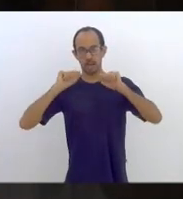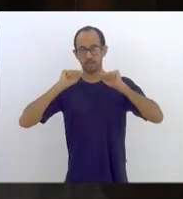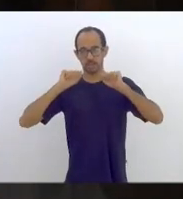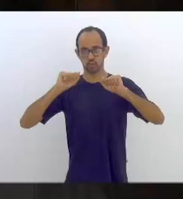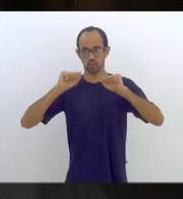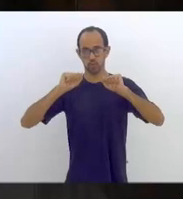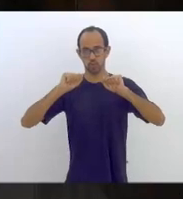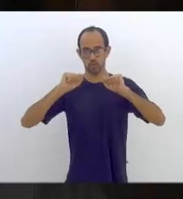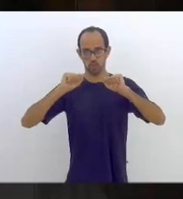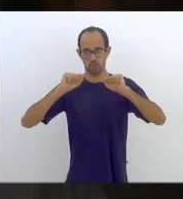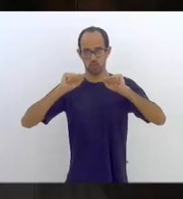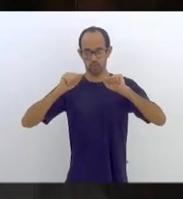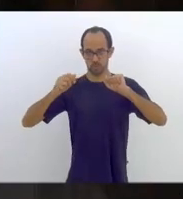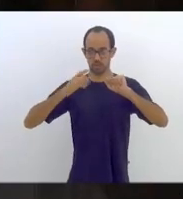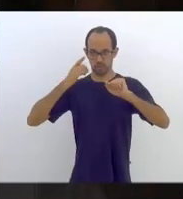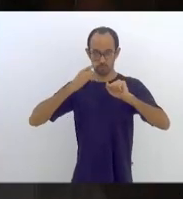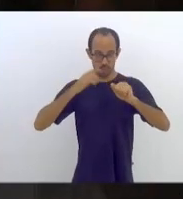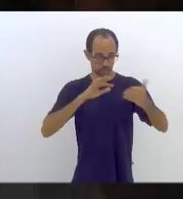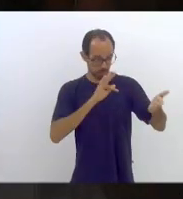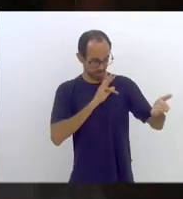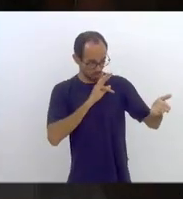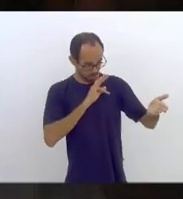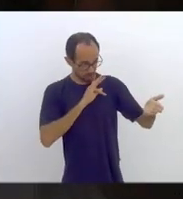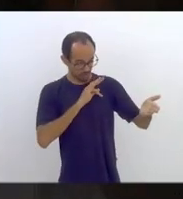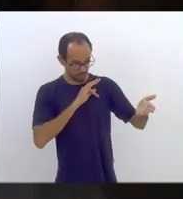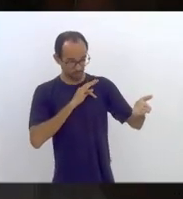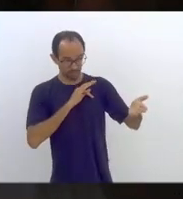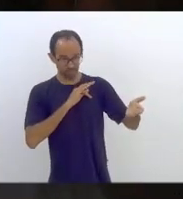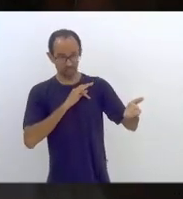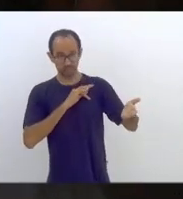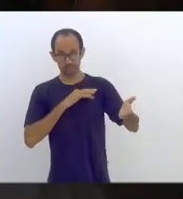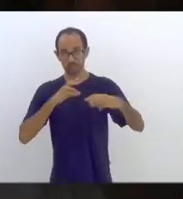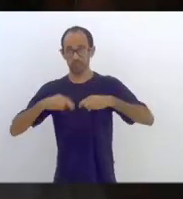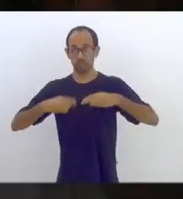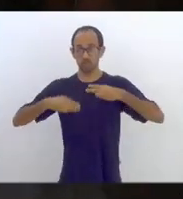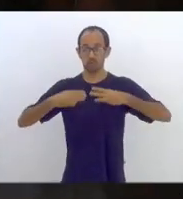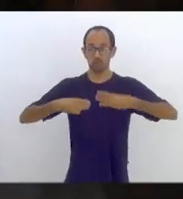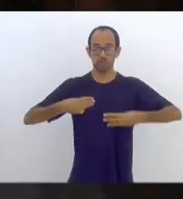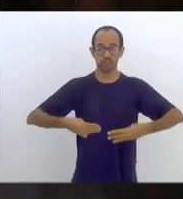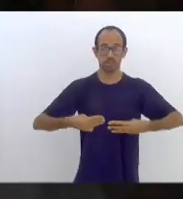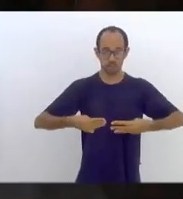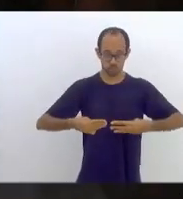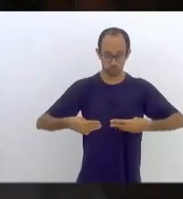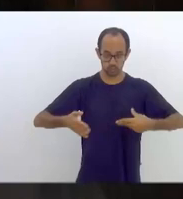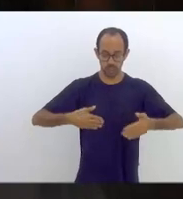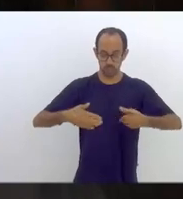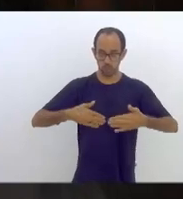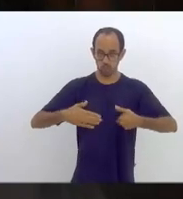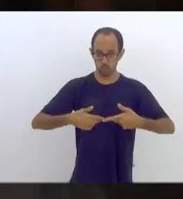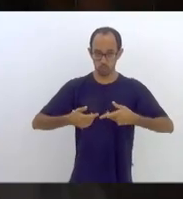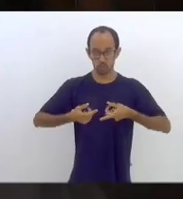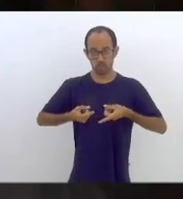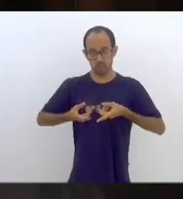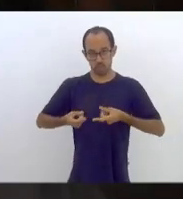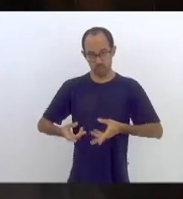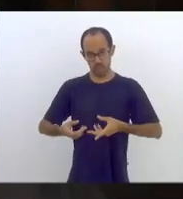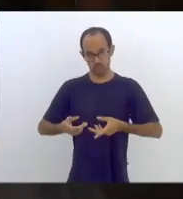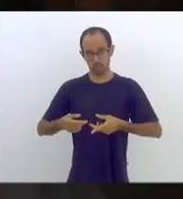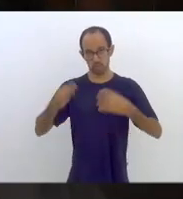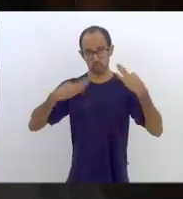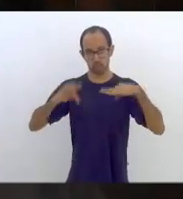deputada delegada Marta Rocha do ministro da Indústria e Comércio e turismo